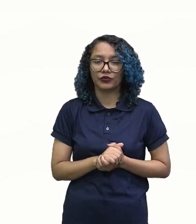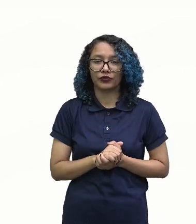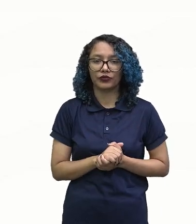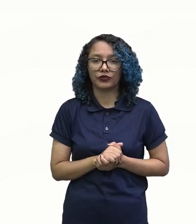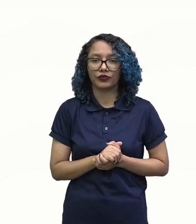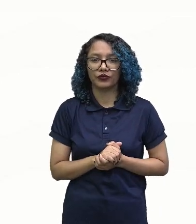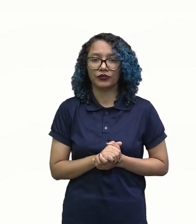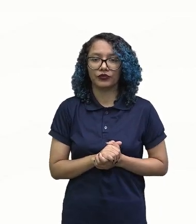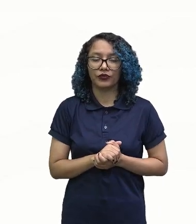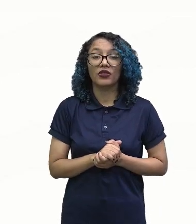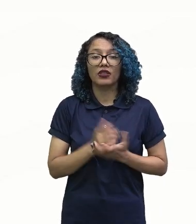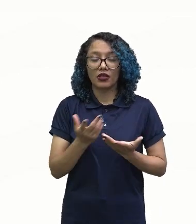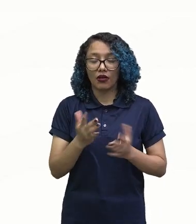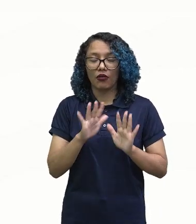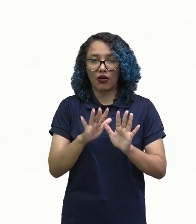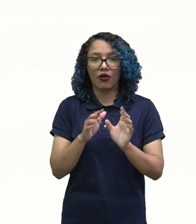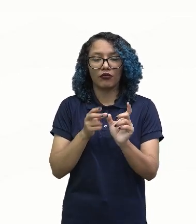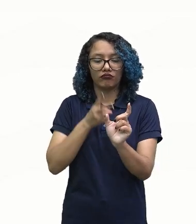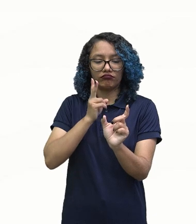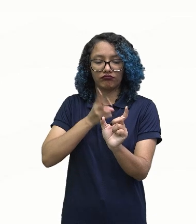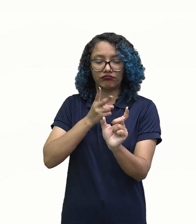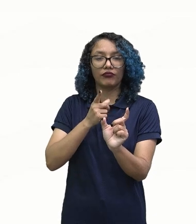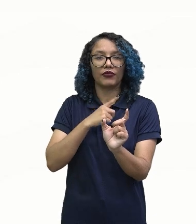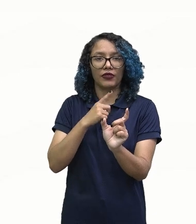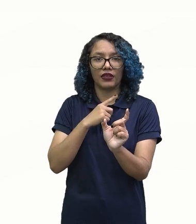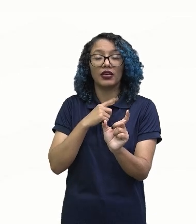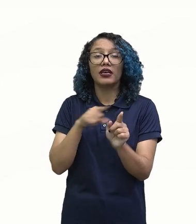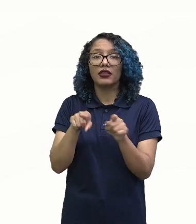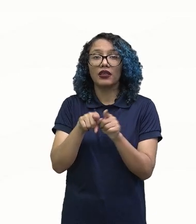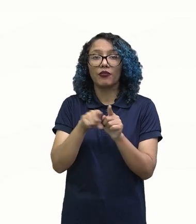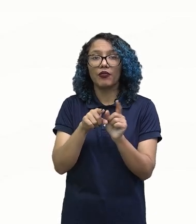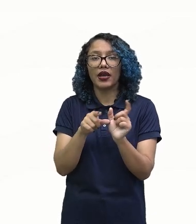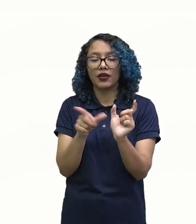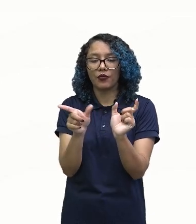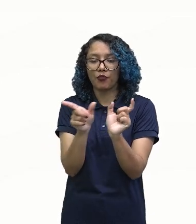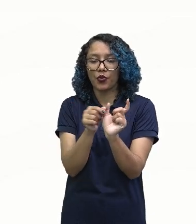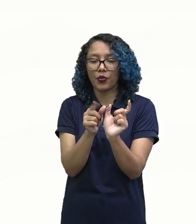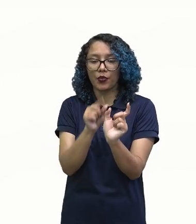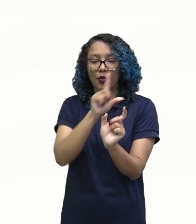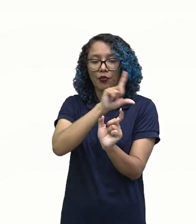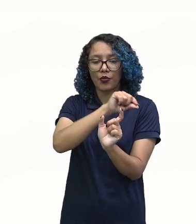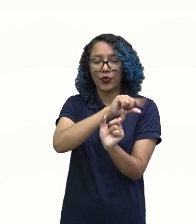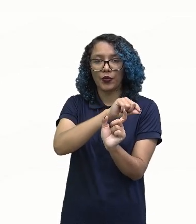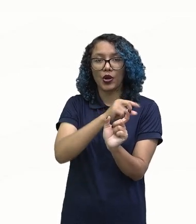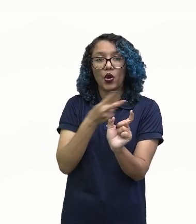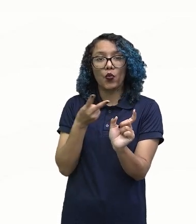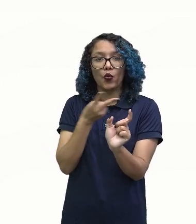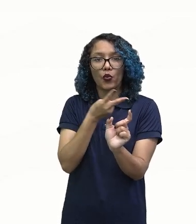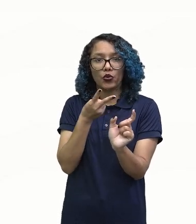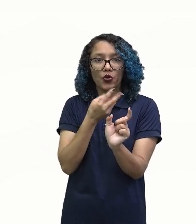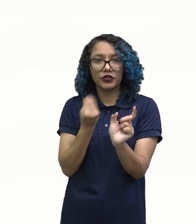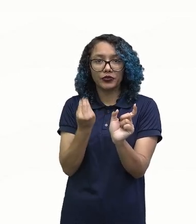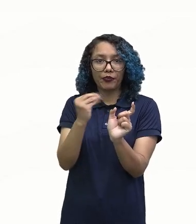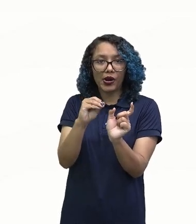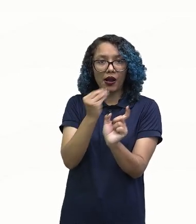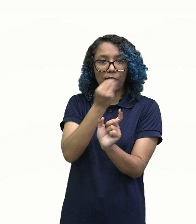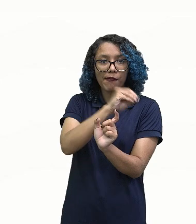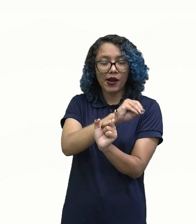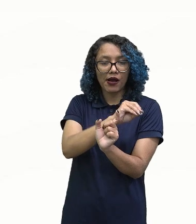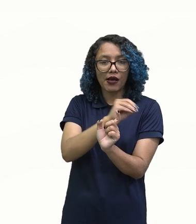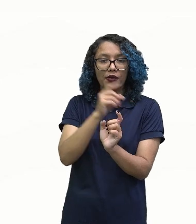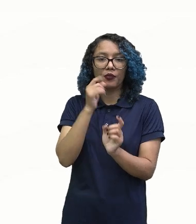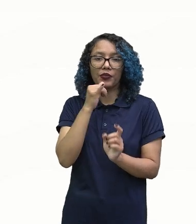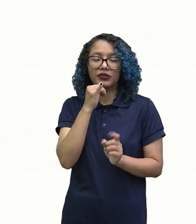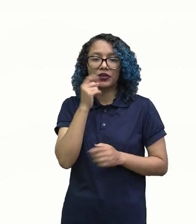um radical da palavra e, ao mesmo tempo, eu vou acrescentar um prefixo e um sufixo nesse radical. Então, temos aí a